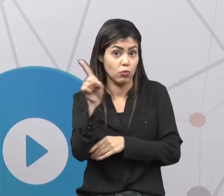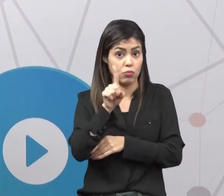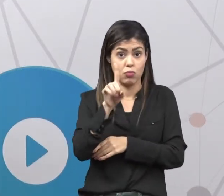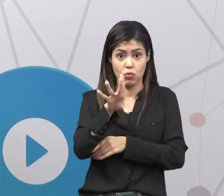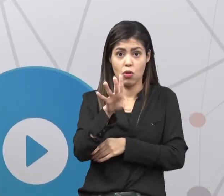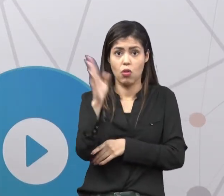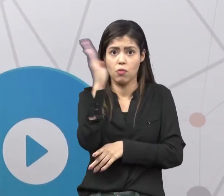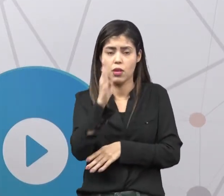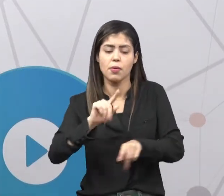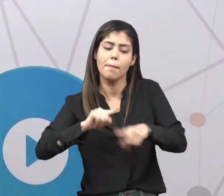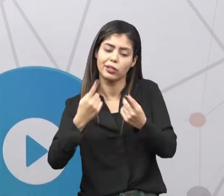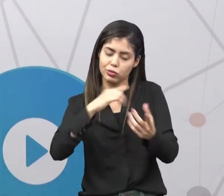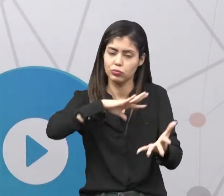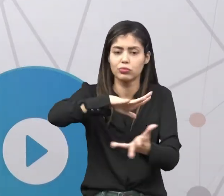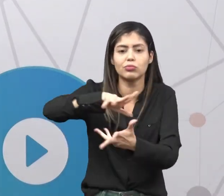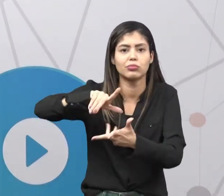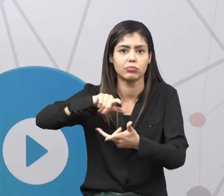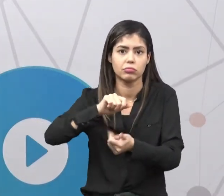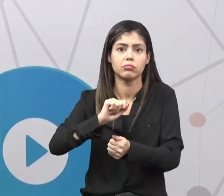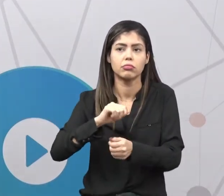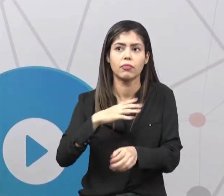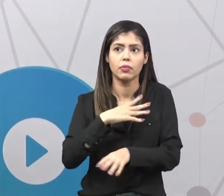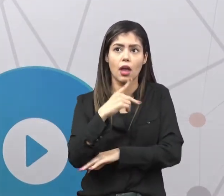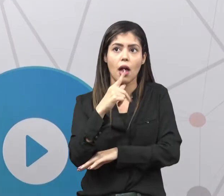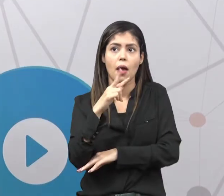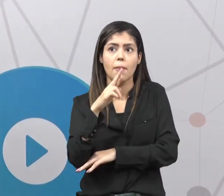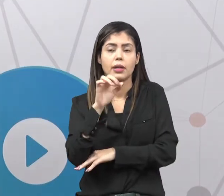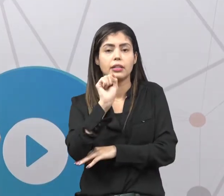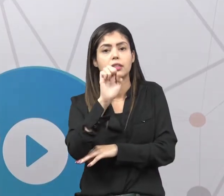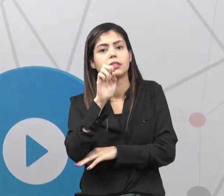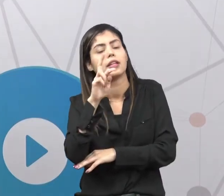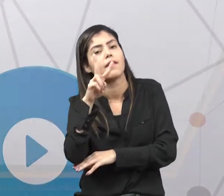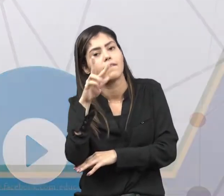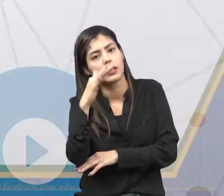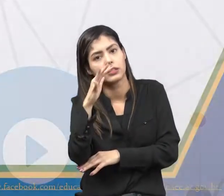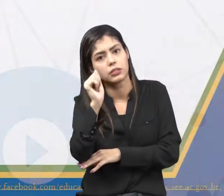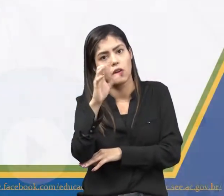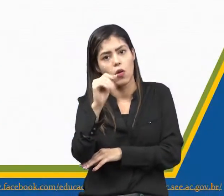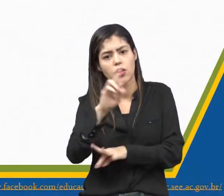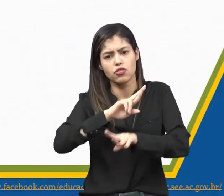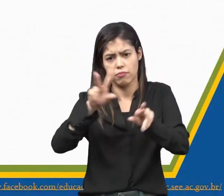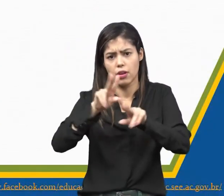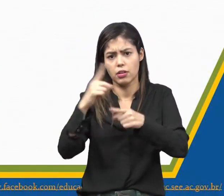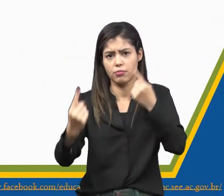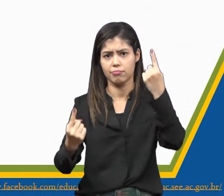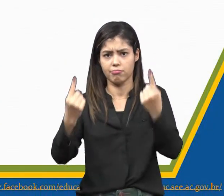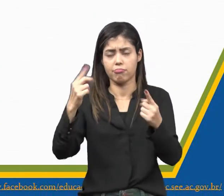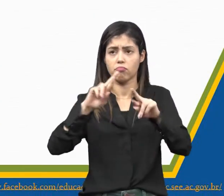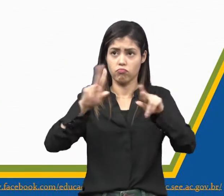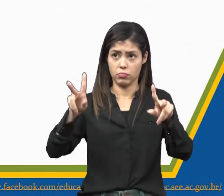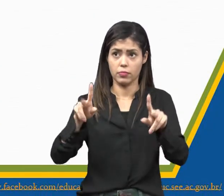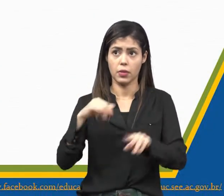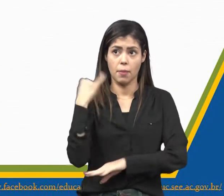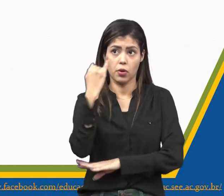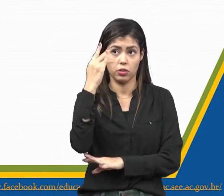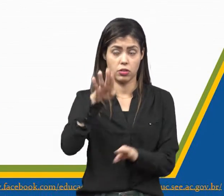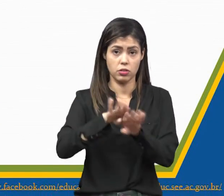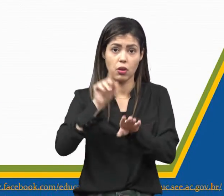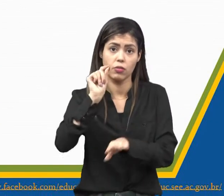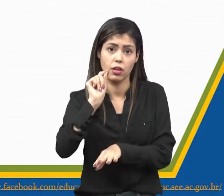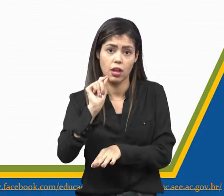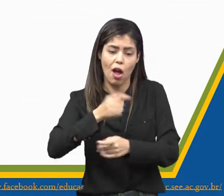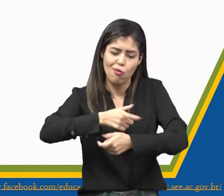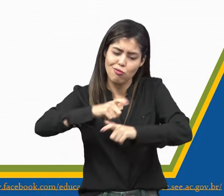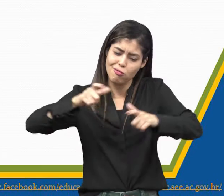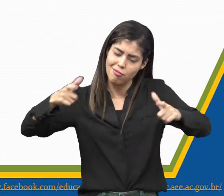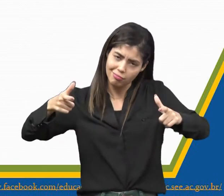Brasil, mas no mundo. Então, preservação é diferente de conservação. E uma grande importância que nós temos na floresta. A floresta ela tem